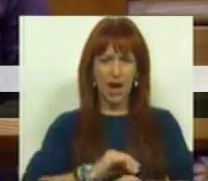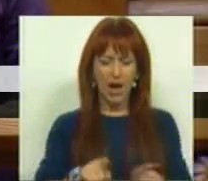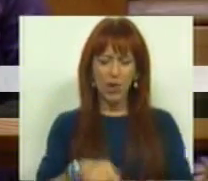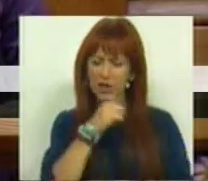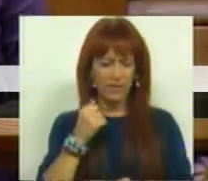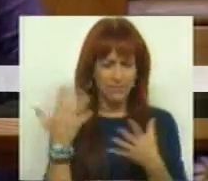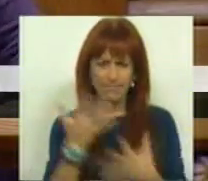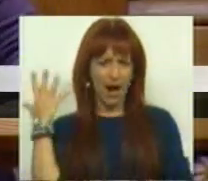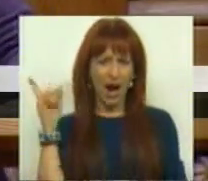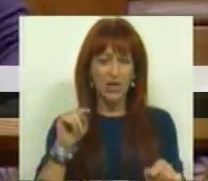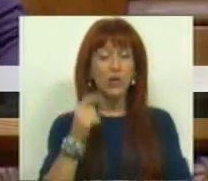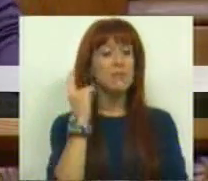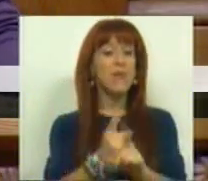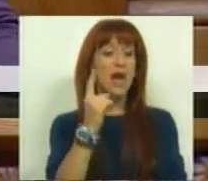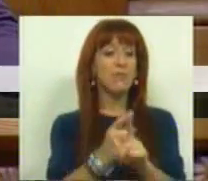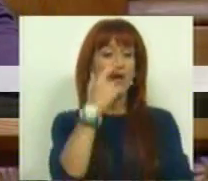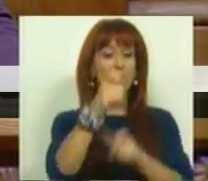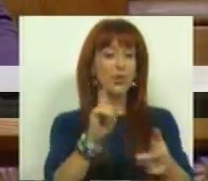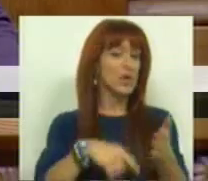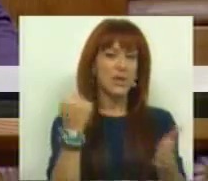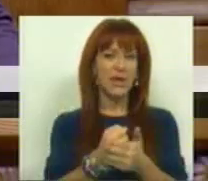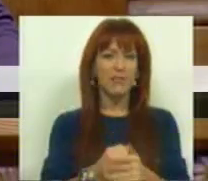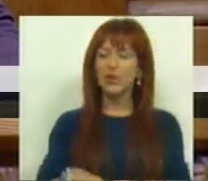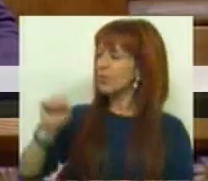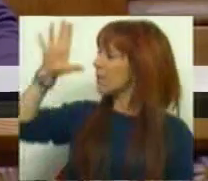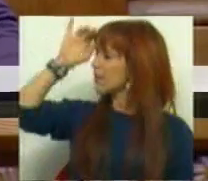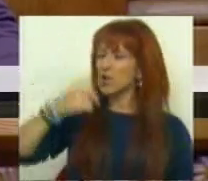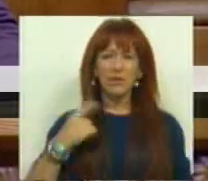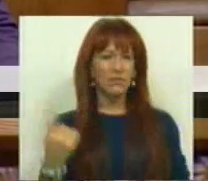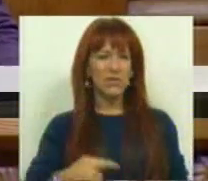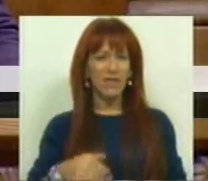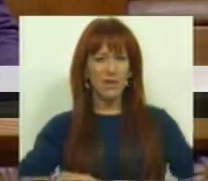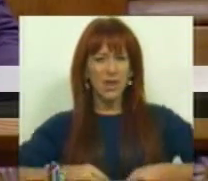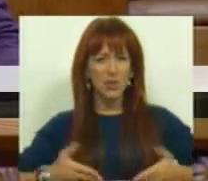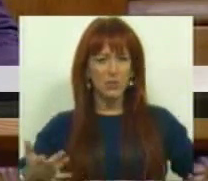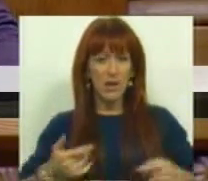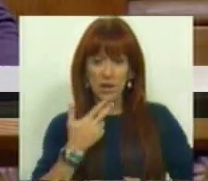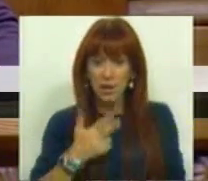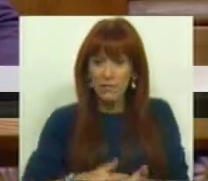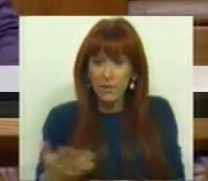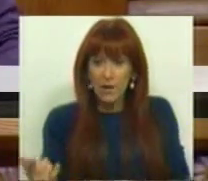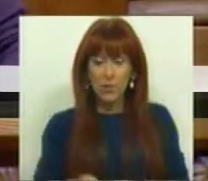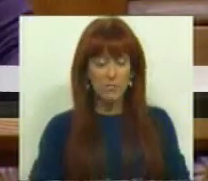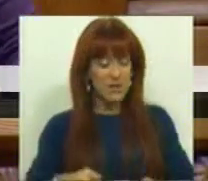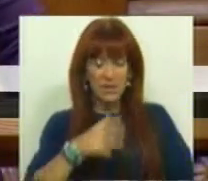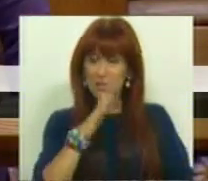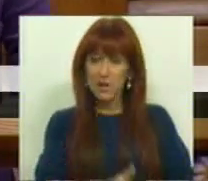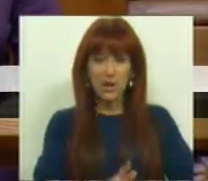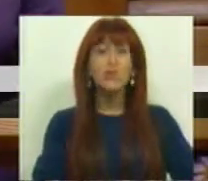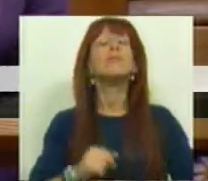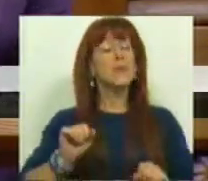mais sacrifícios para os mesmos de sempre. O Primeiro-Ministro deveria ter assumido a verdade e deveria ter